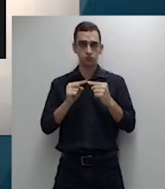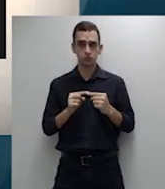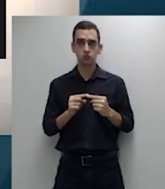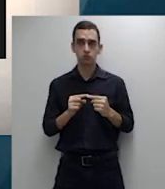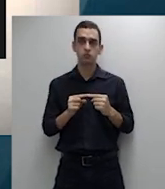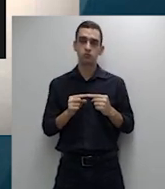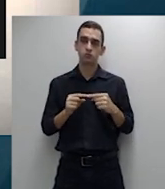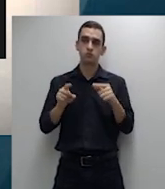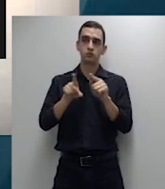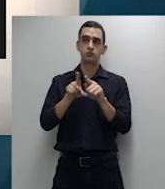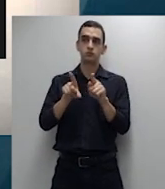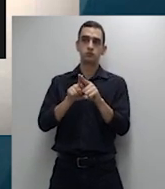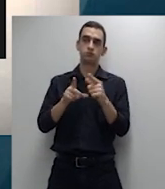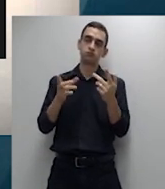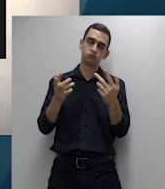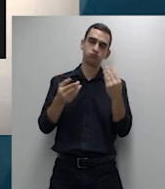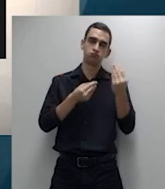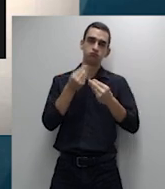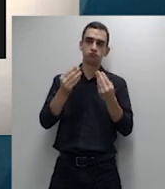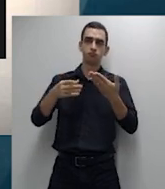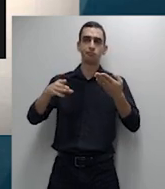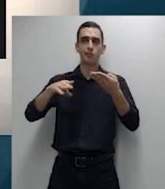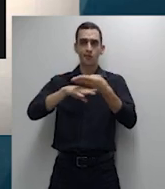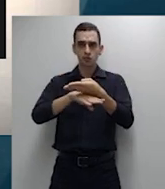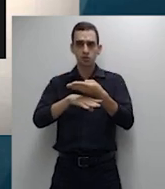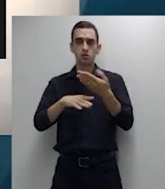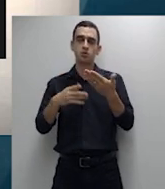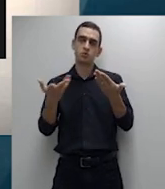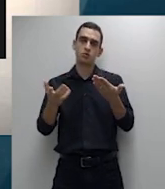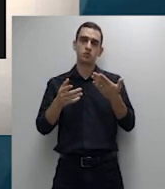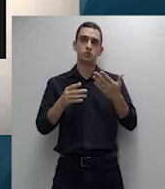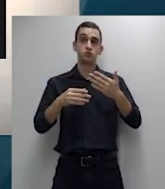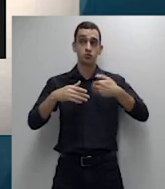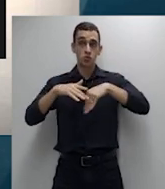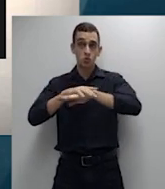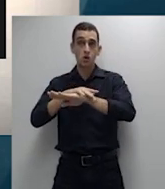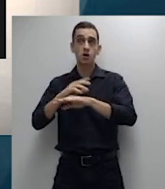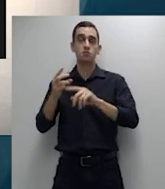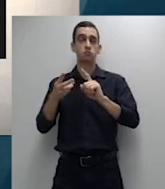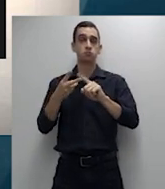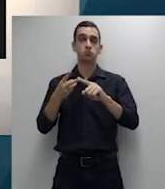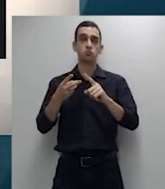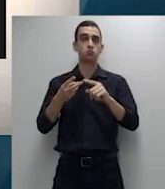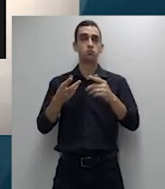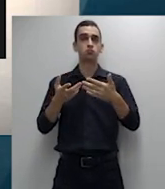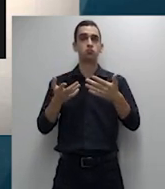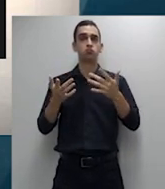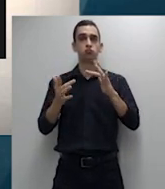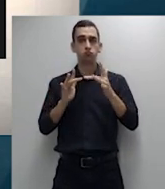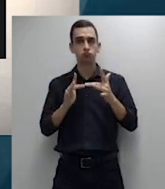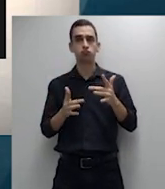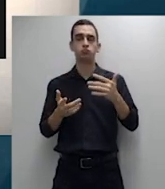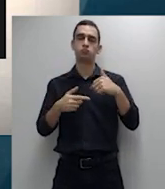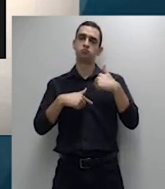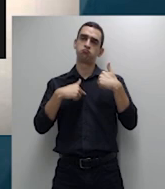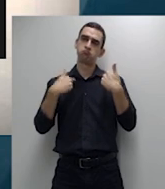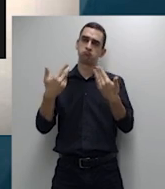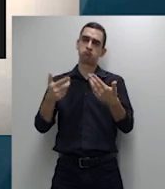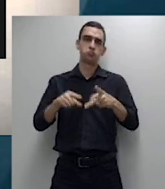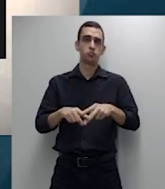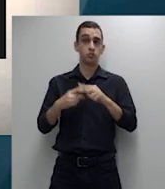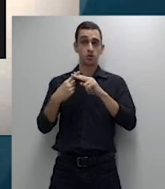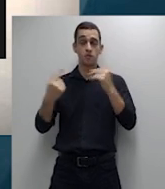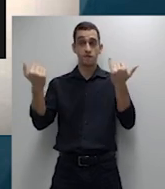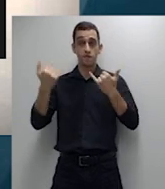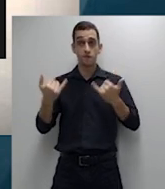utilidades relacionadas ao acesso armazenamento apresentação movimentação ou recuperação de informações